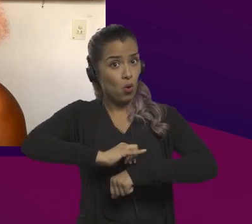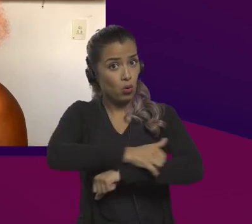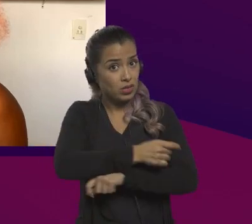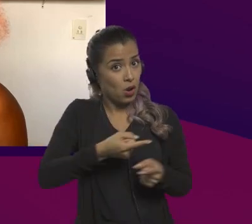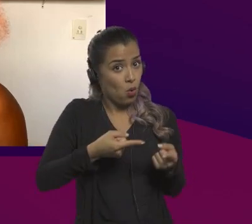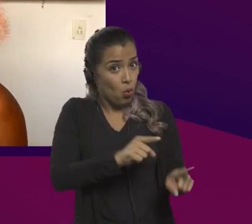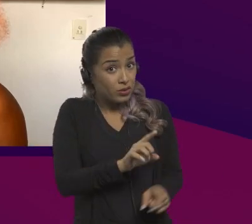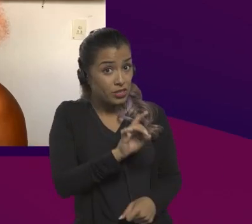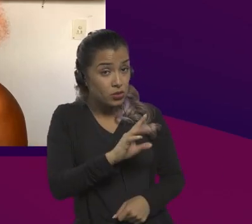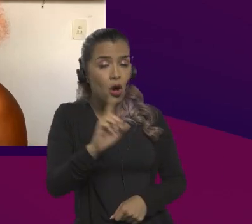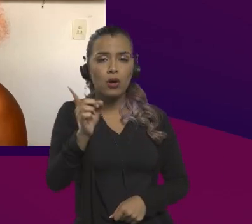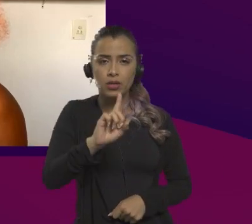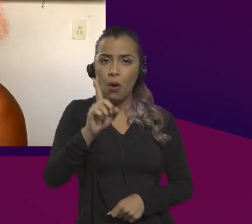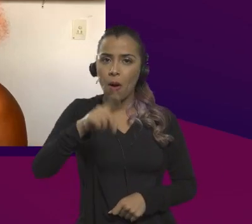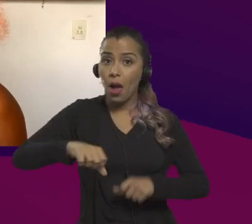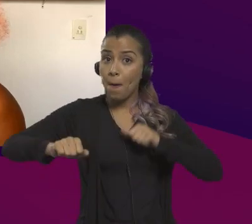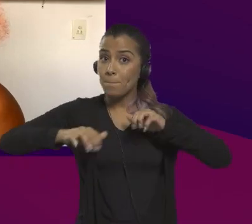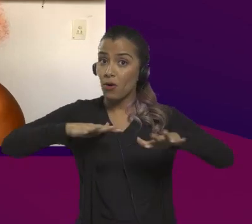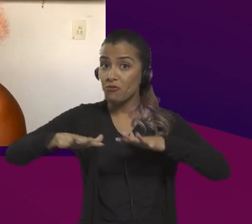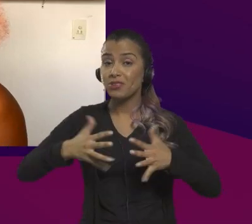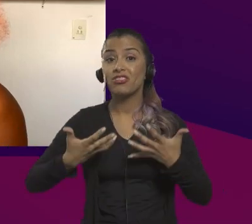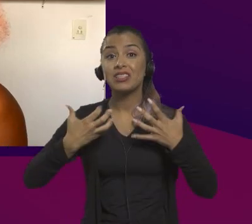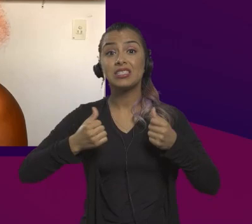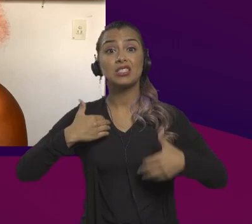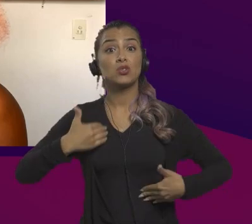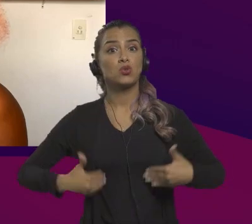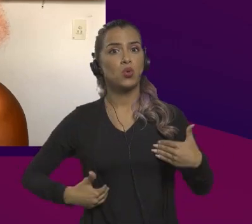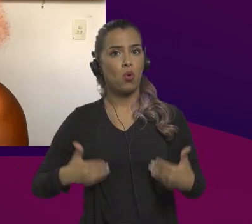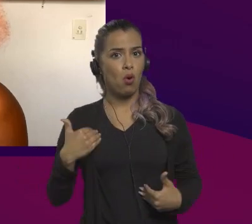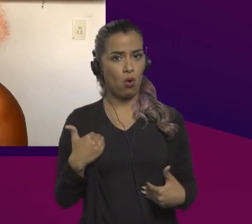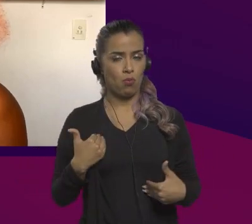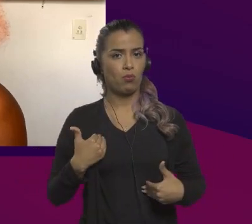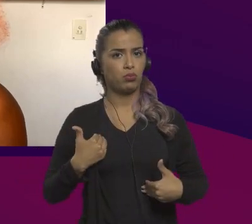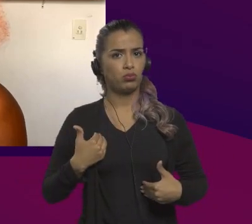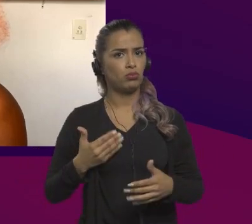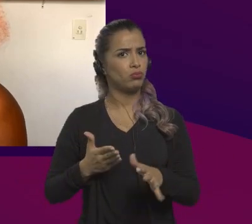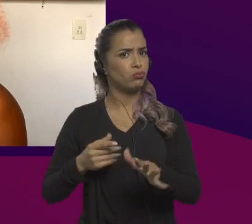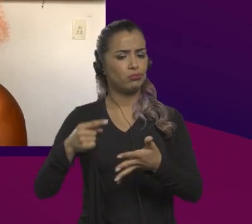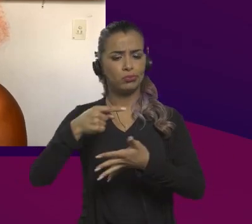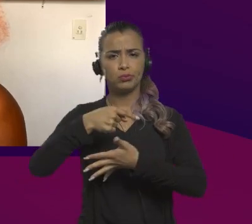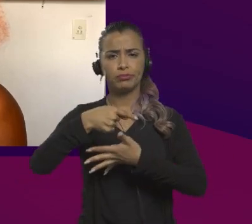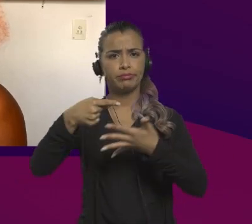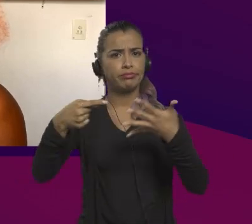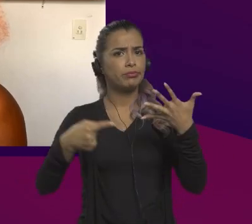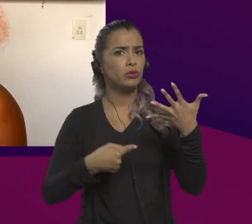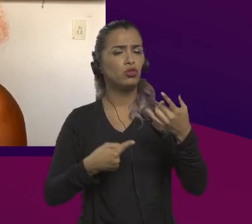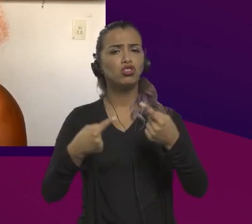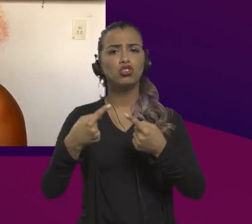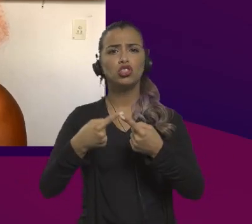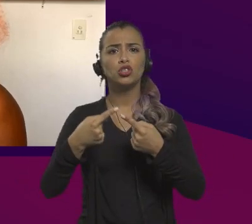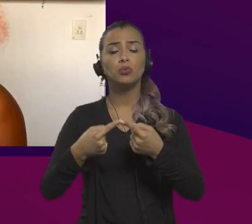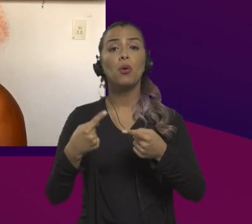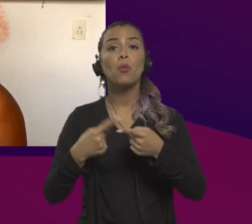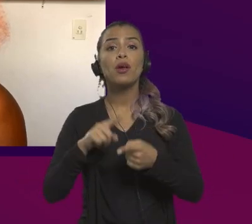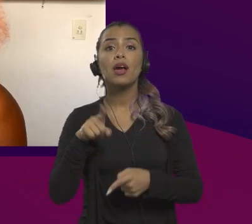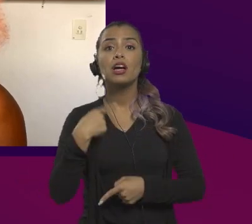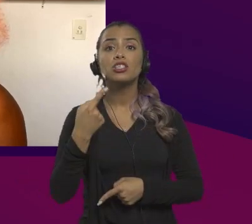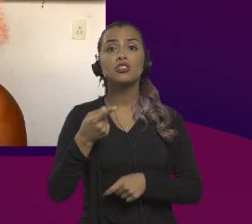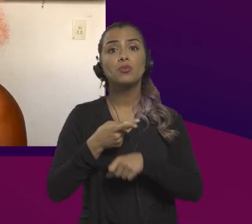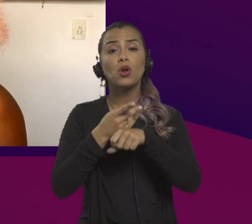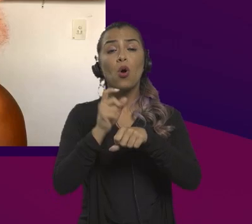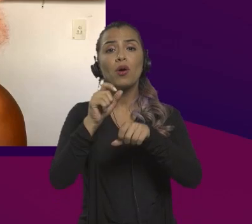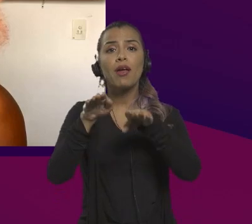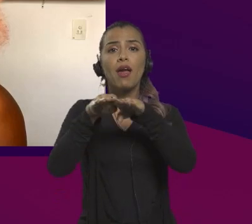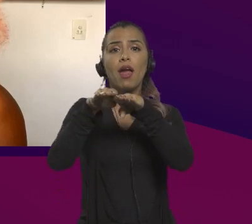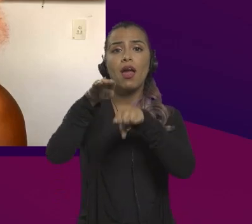mas ele é um movimento de aceitação para todos os corpos, porque o que a gente busca é equidade corporal. É uma palavra que é